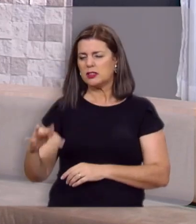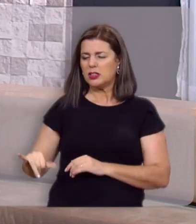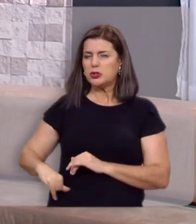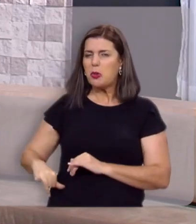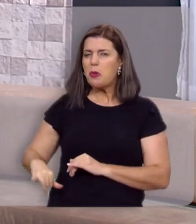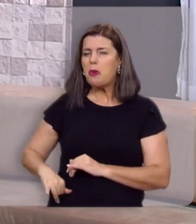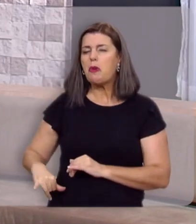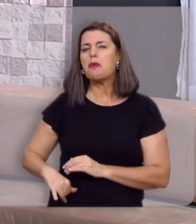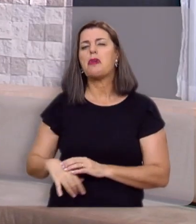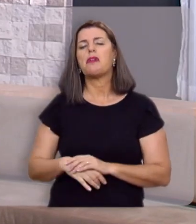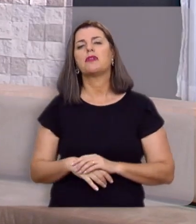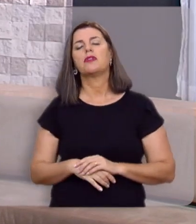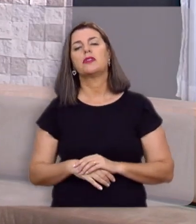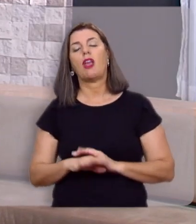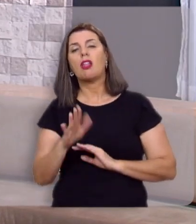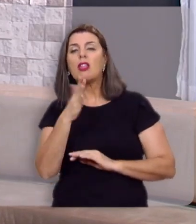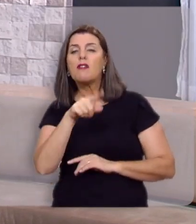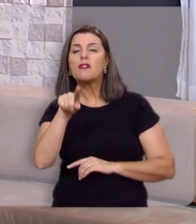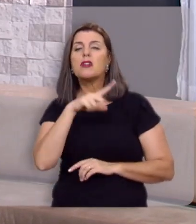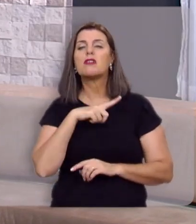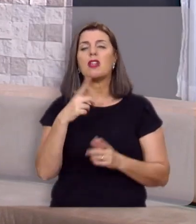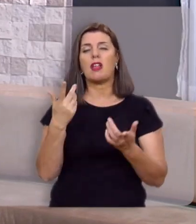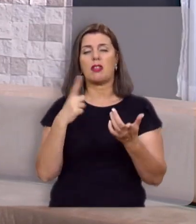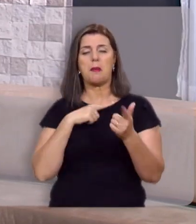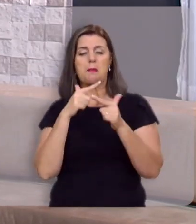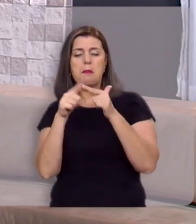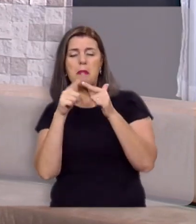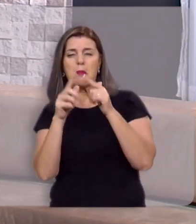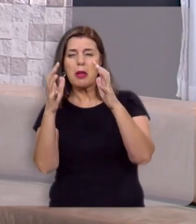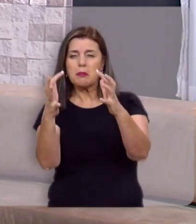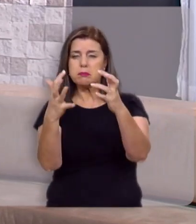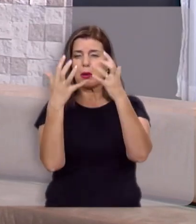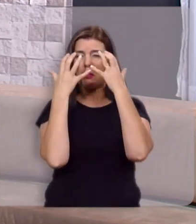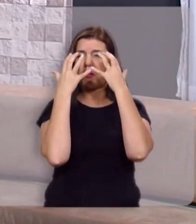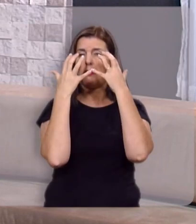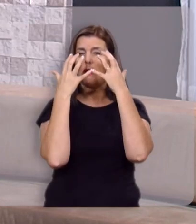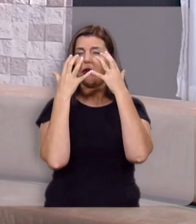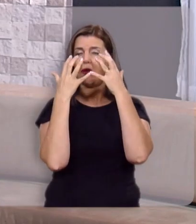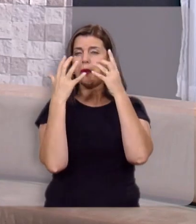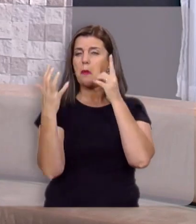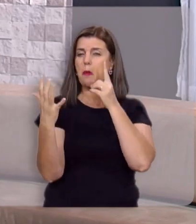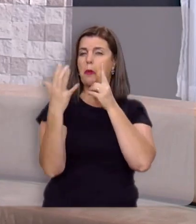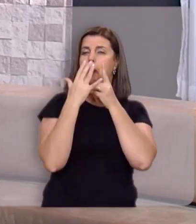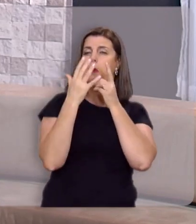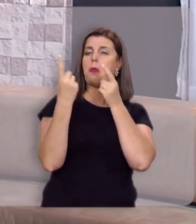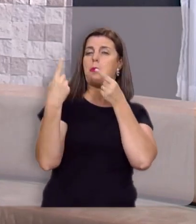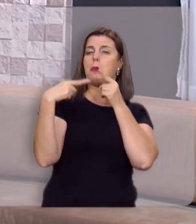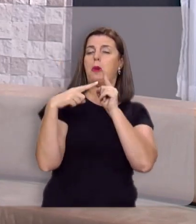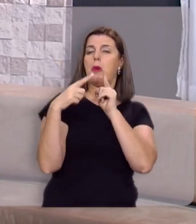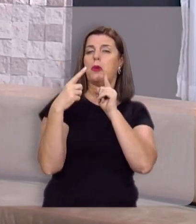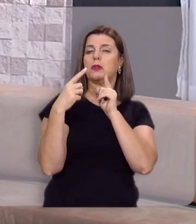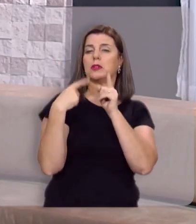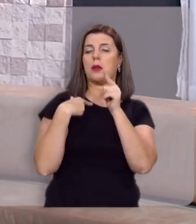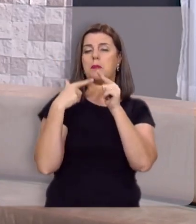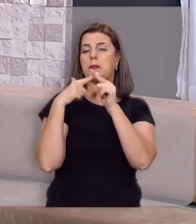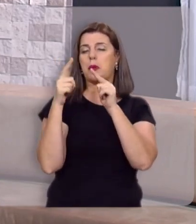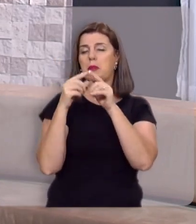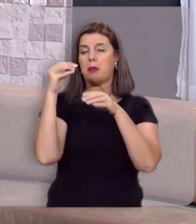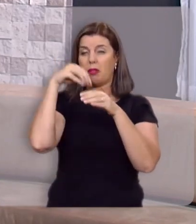dolorosos. Talvez você está cercado por circunstâncias adversas e assolado por